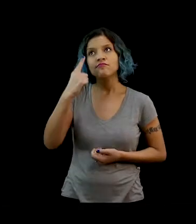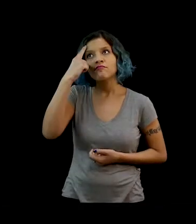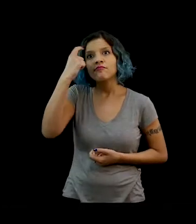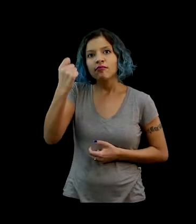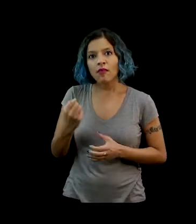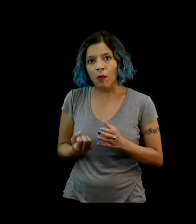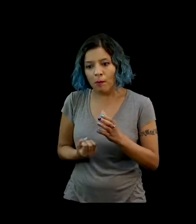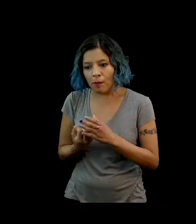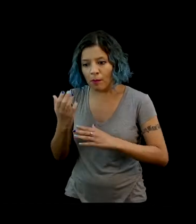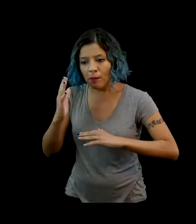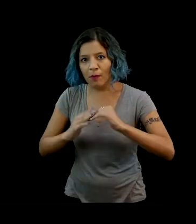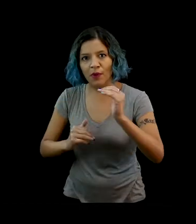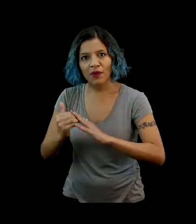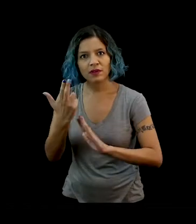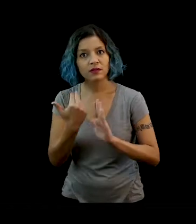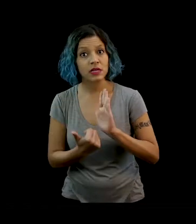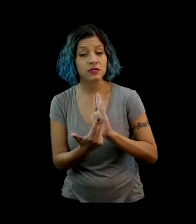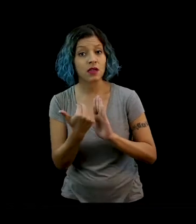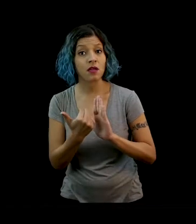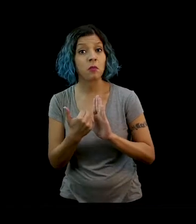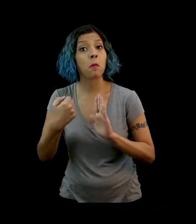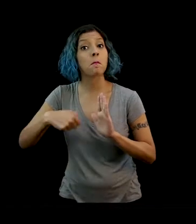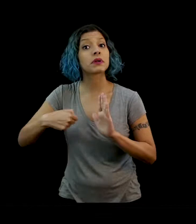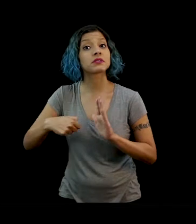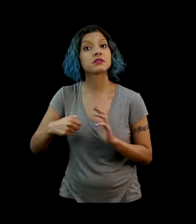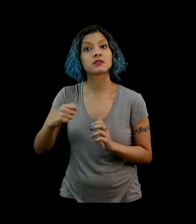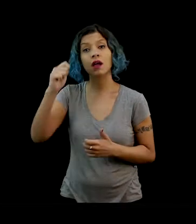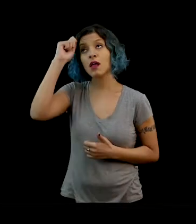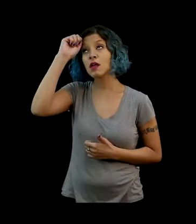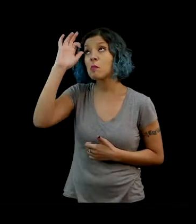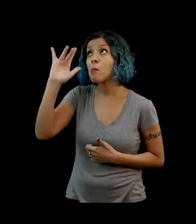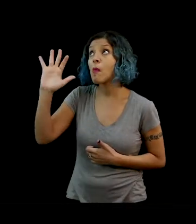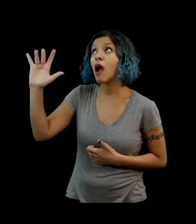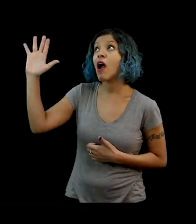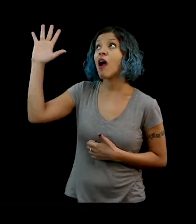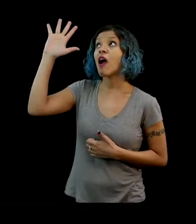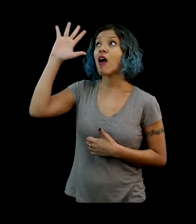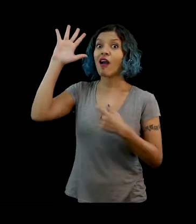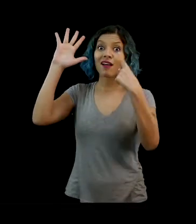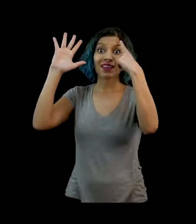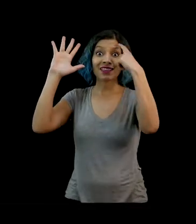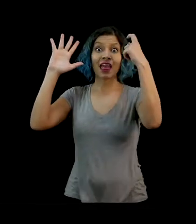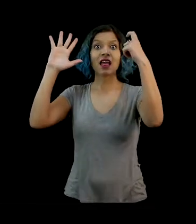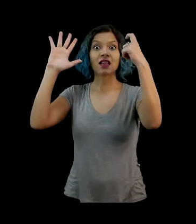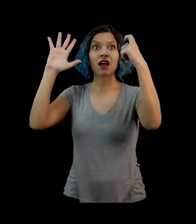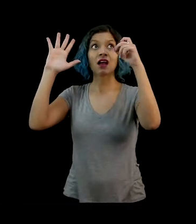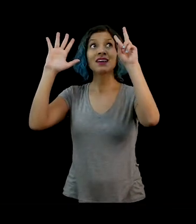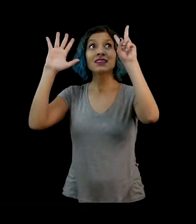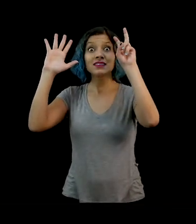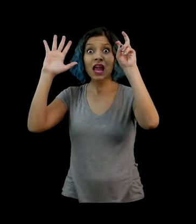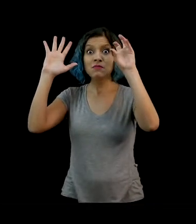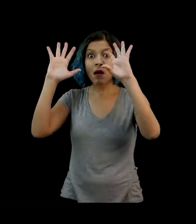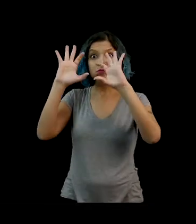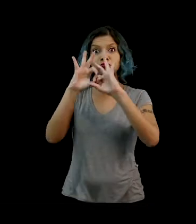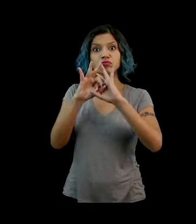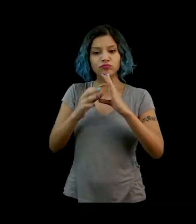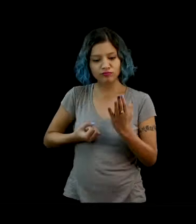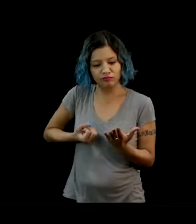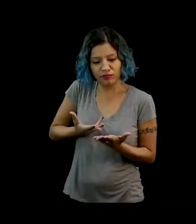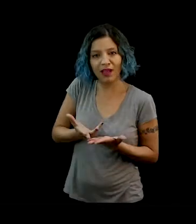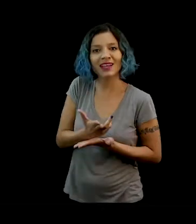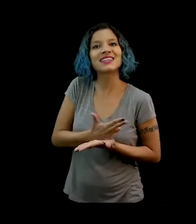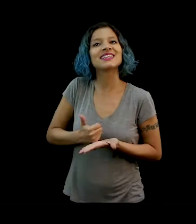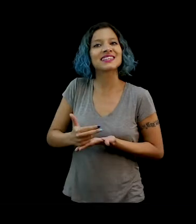e algo algum tema que eu quero é muito trabalhar então por exemplo